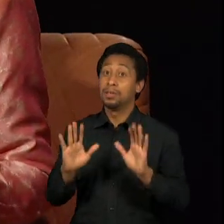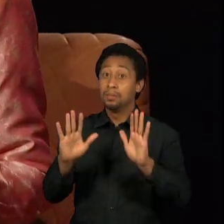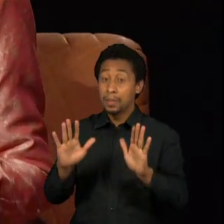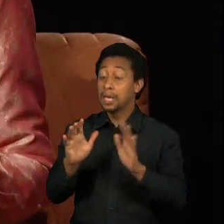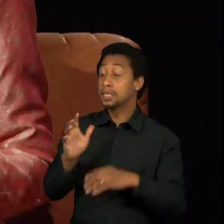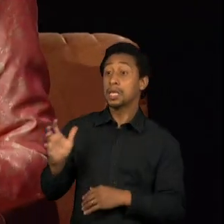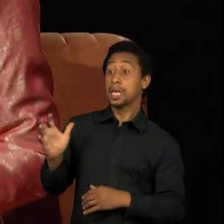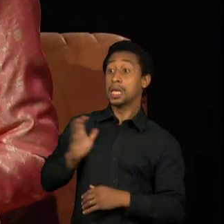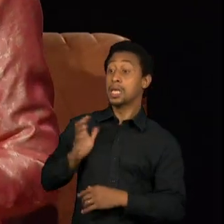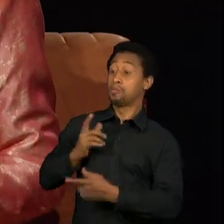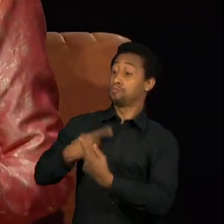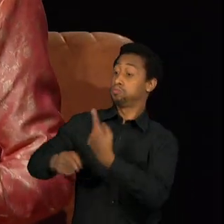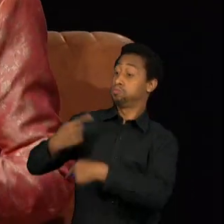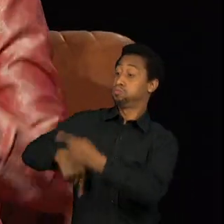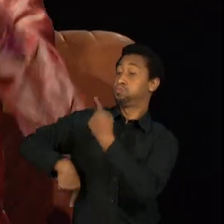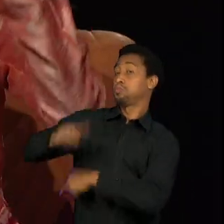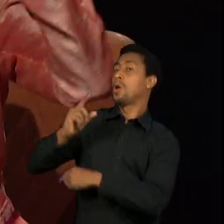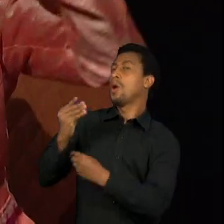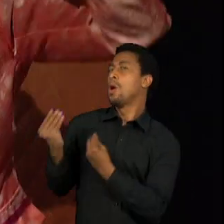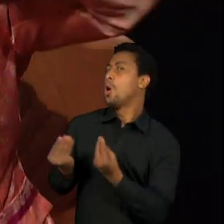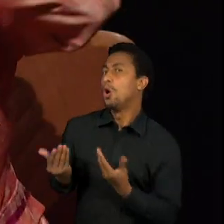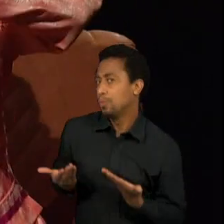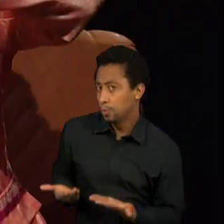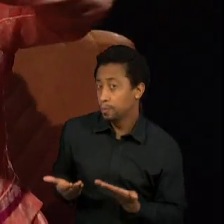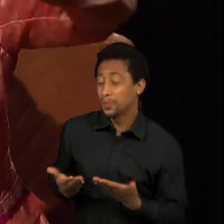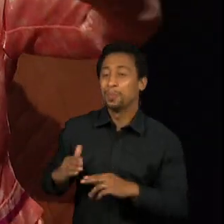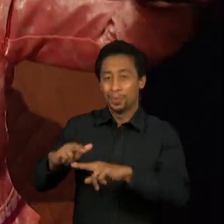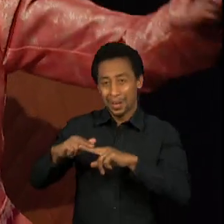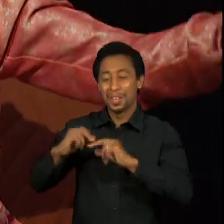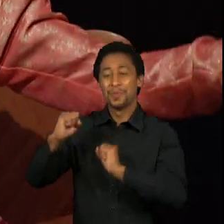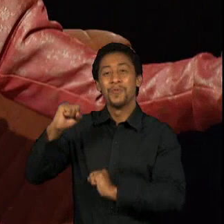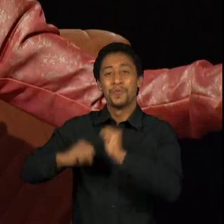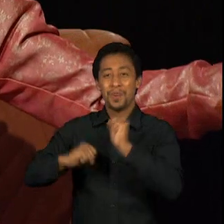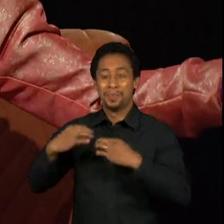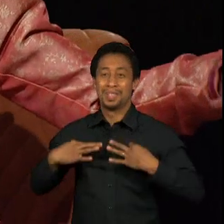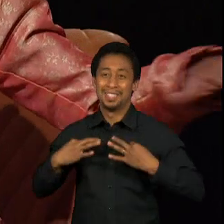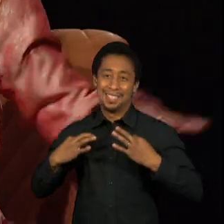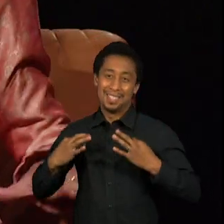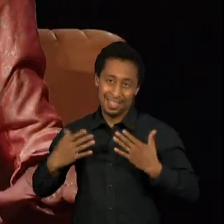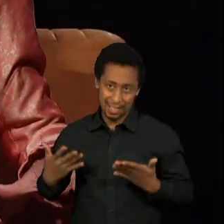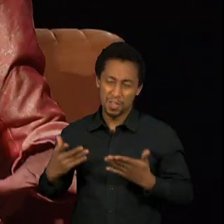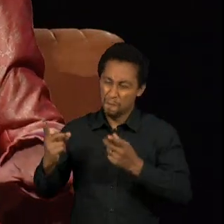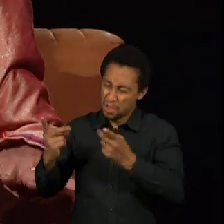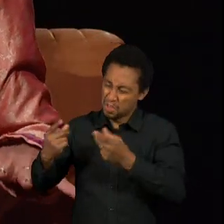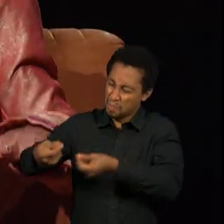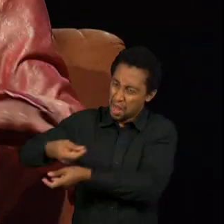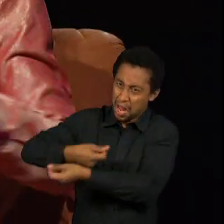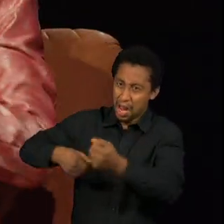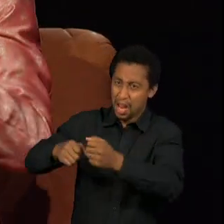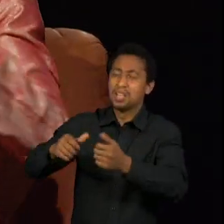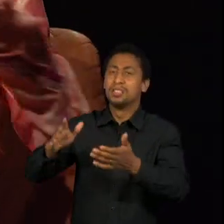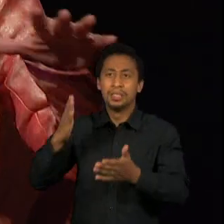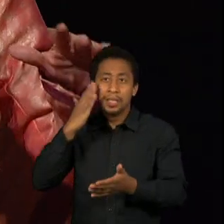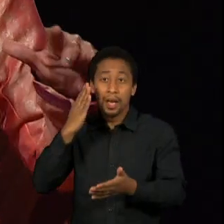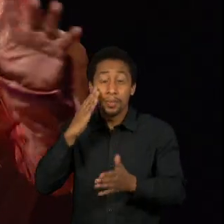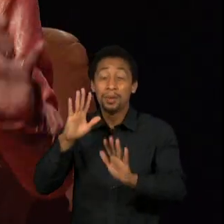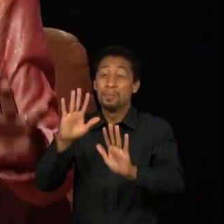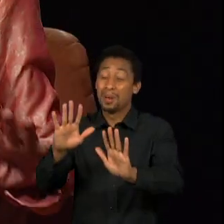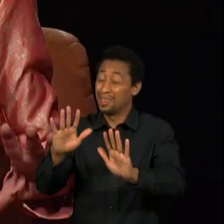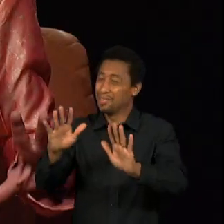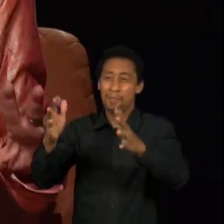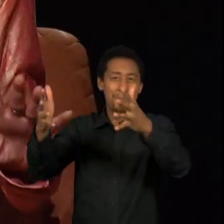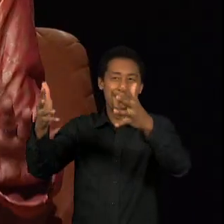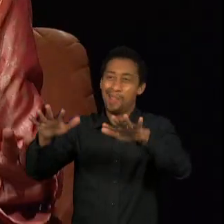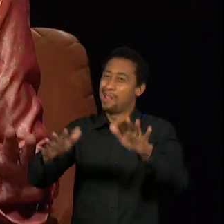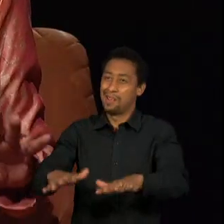de tecido. Mas, exatamente, houve um fracasso total do cânhamo, não é, que